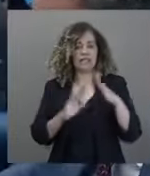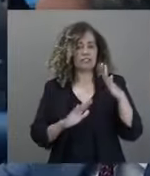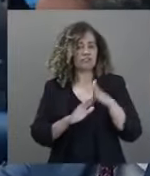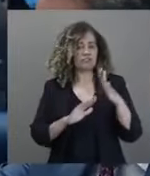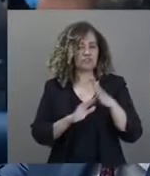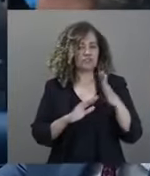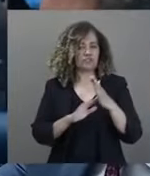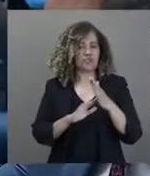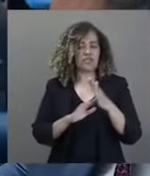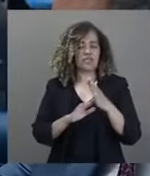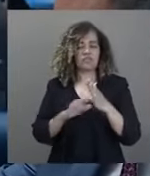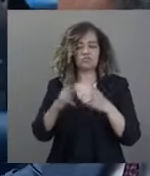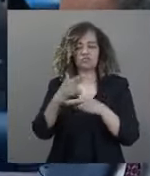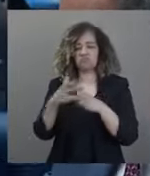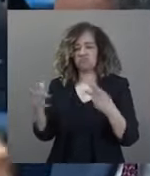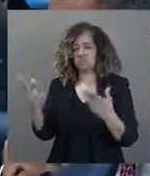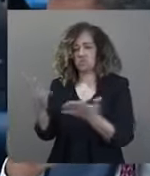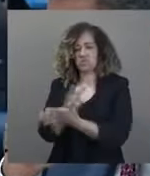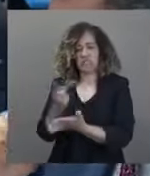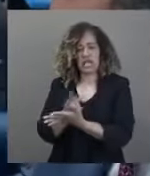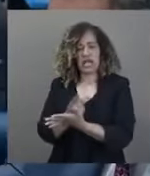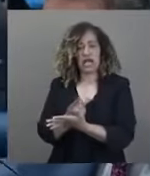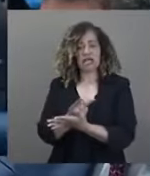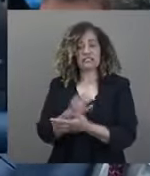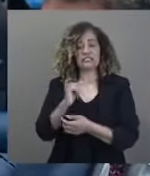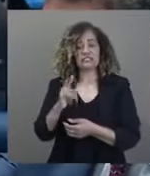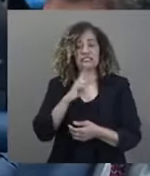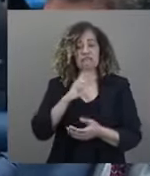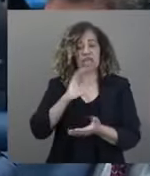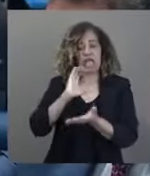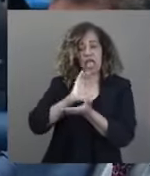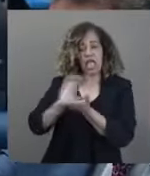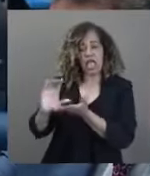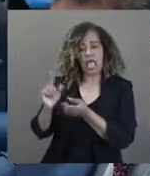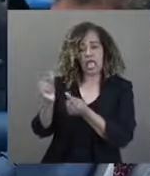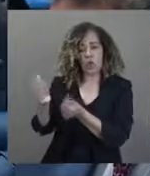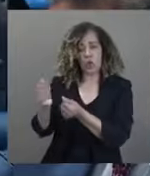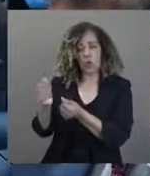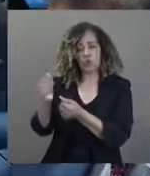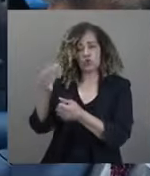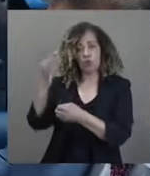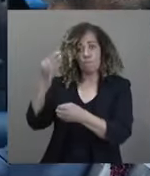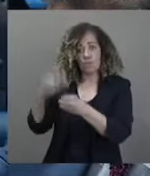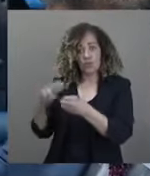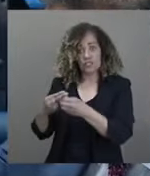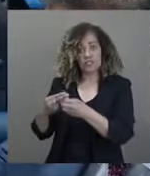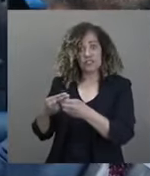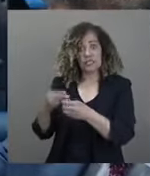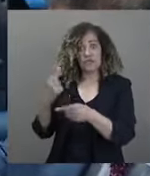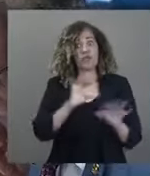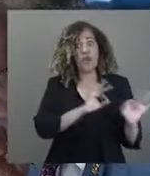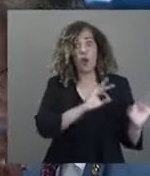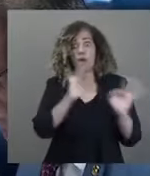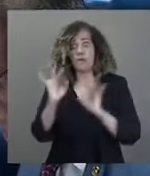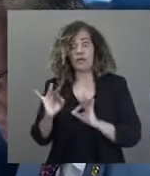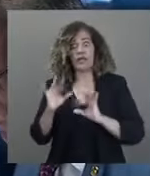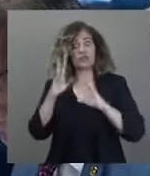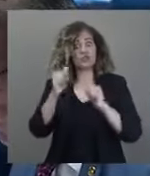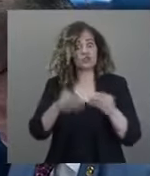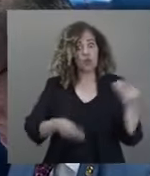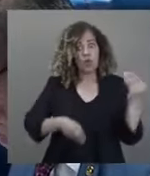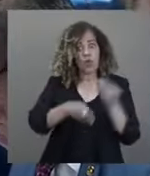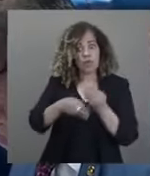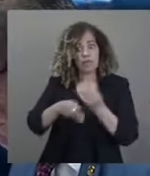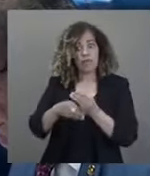qualquer coisa errada quando você destina um recurso para um município no meu caso do Estado de Goiás e quando